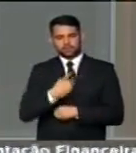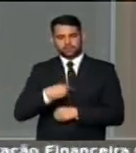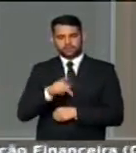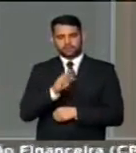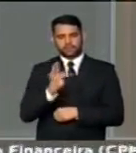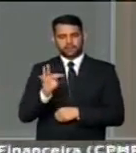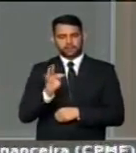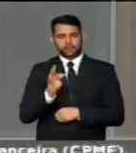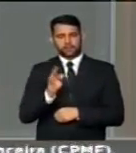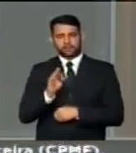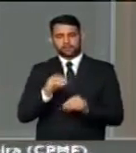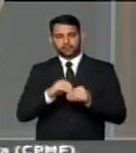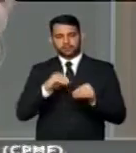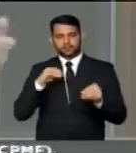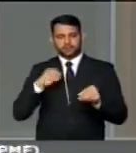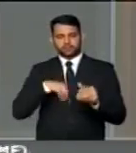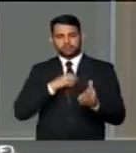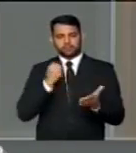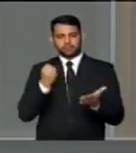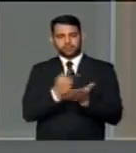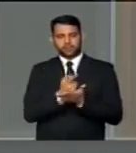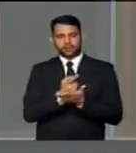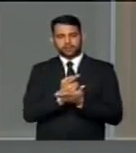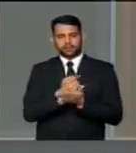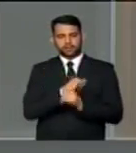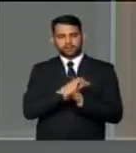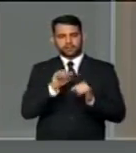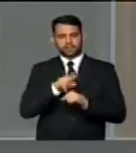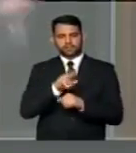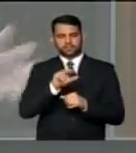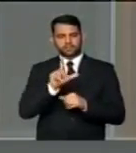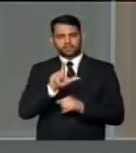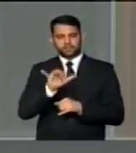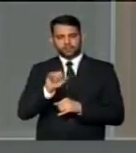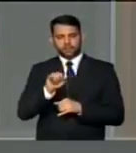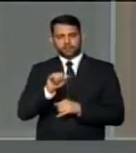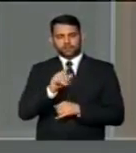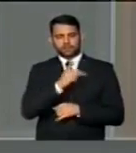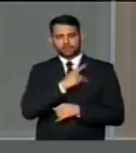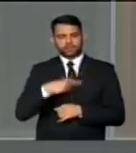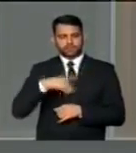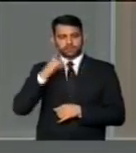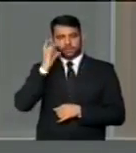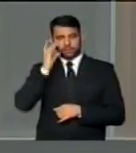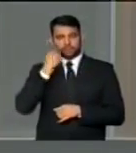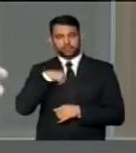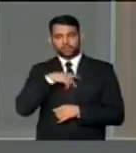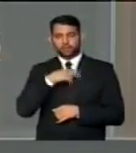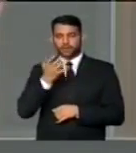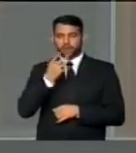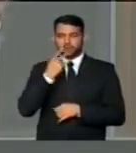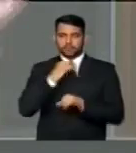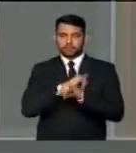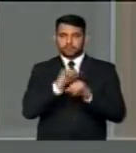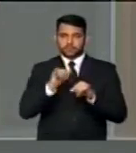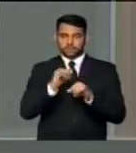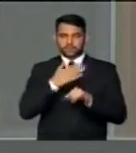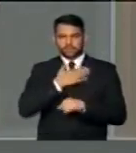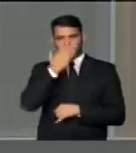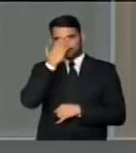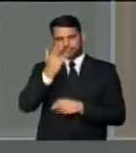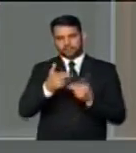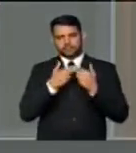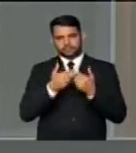PT e que foi retirado para pagar as campanhas de Lula, as campanhas de Dilma. Então, senhor presidente, eu quero aqui fazer a constatação, já agradecer